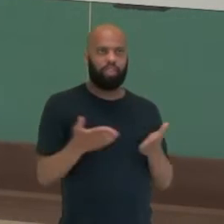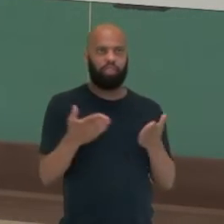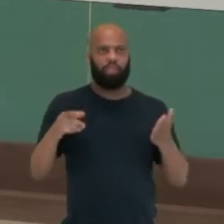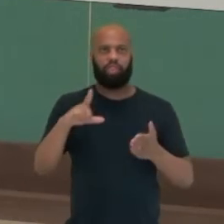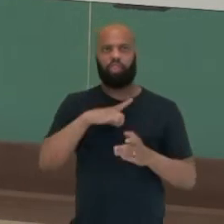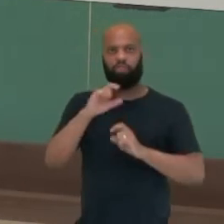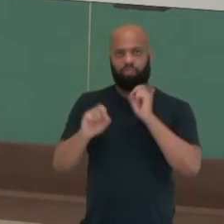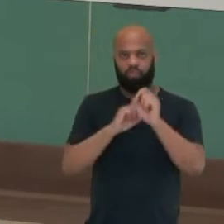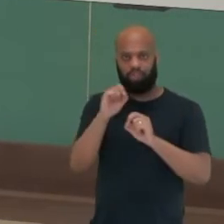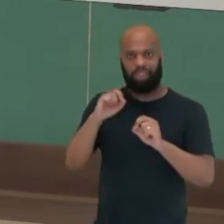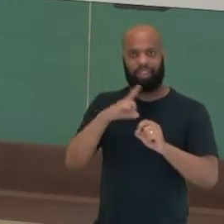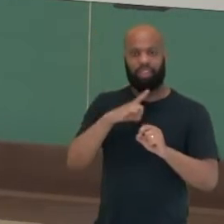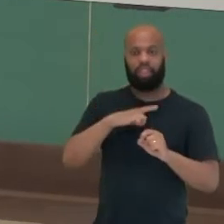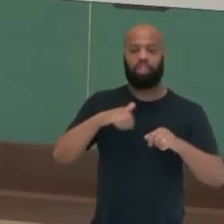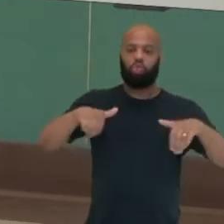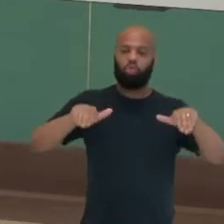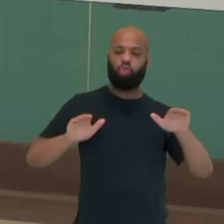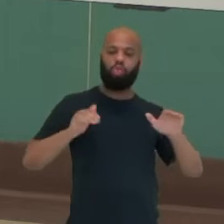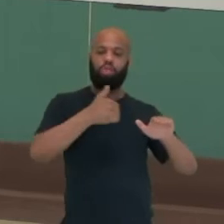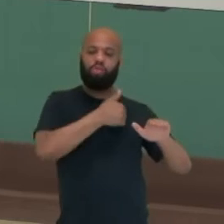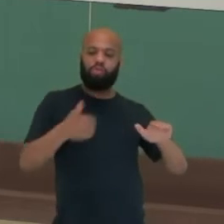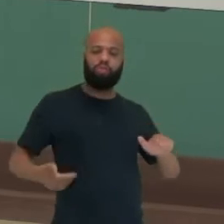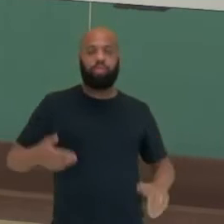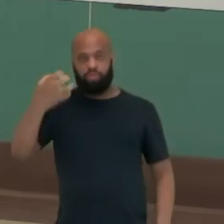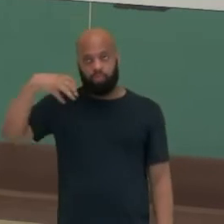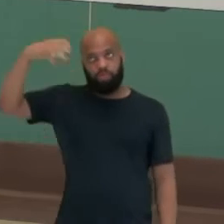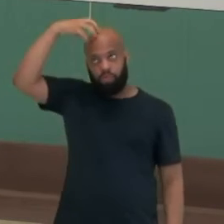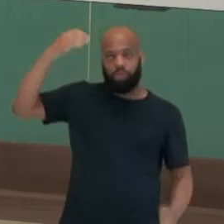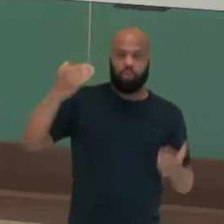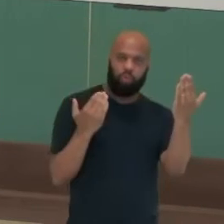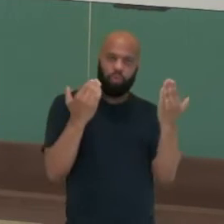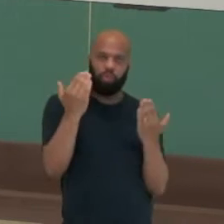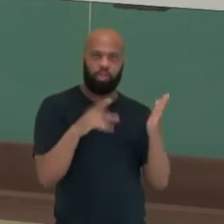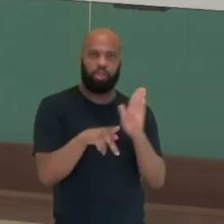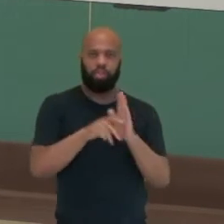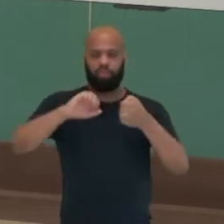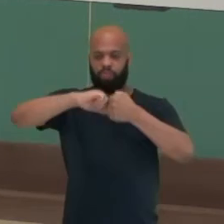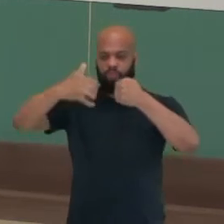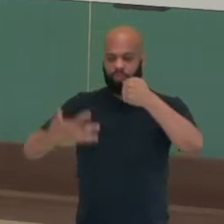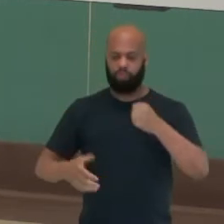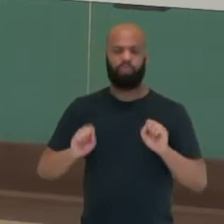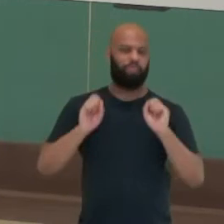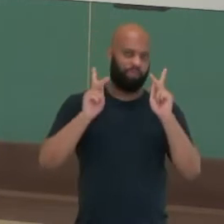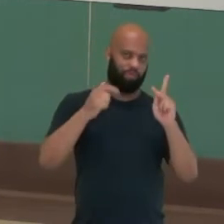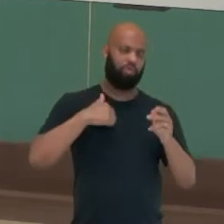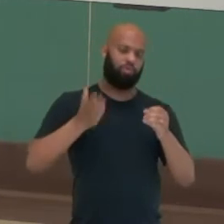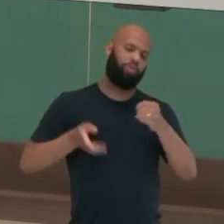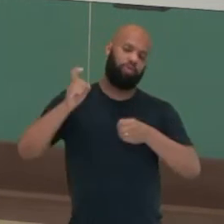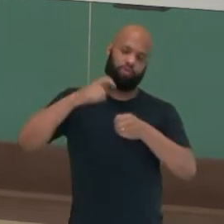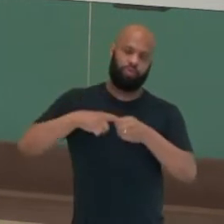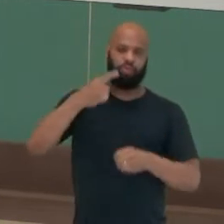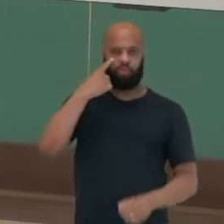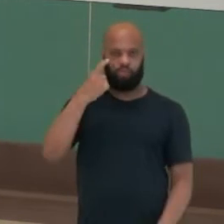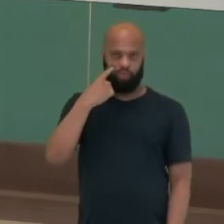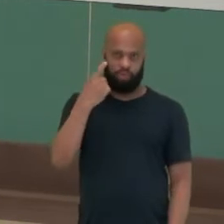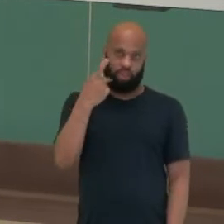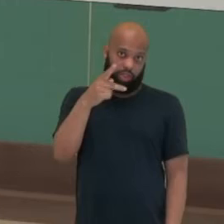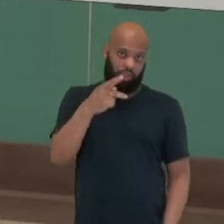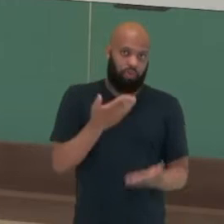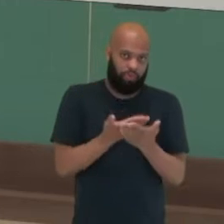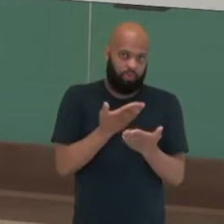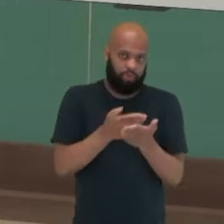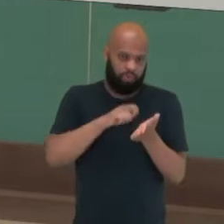os estados absolutistas comparando com o Estado democrático de direito. A gente já